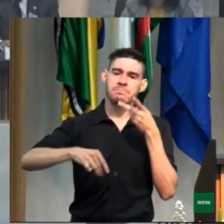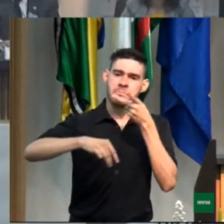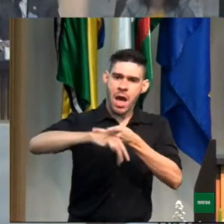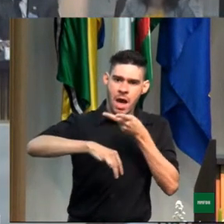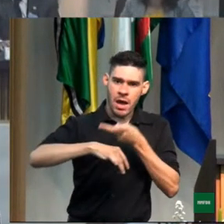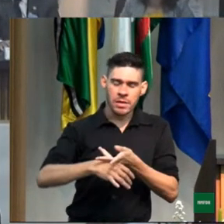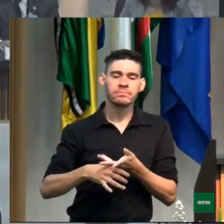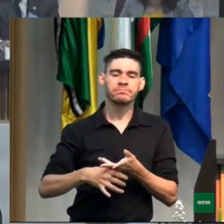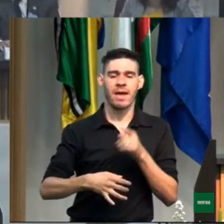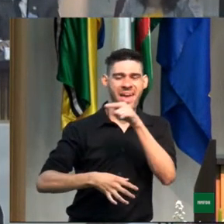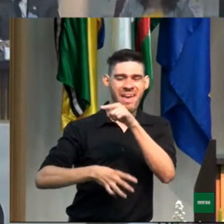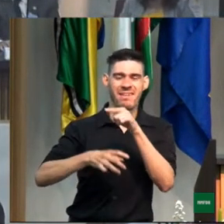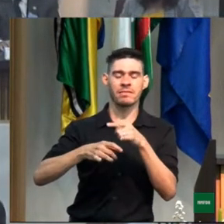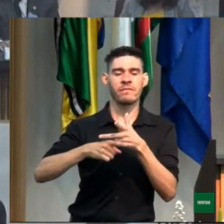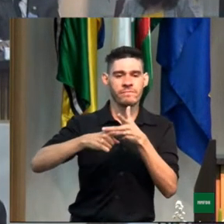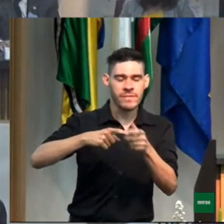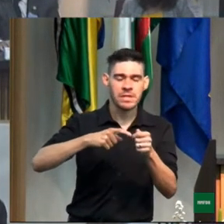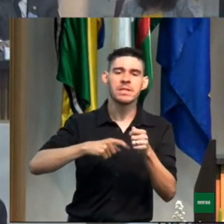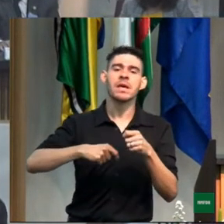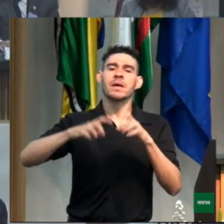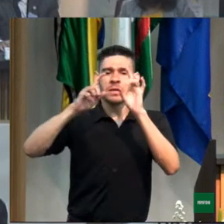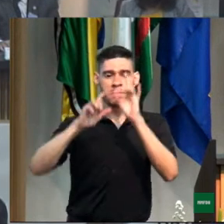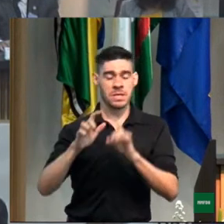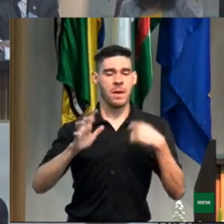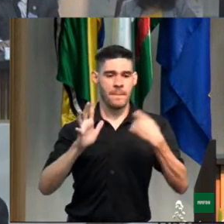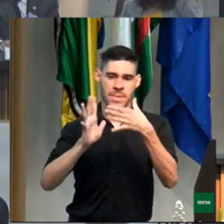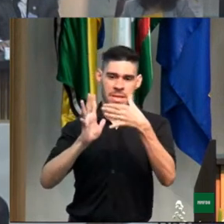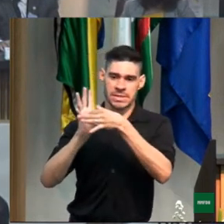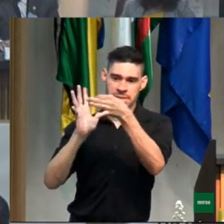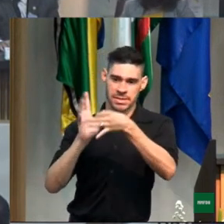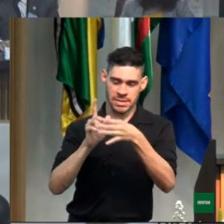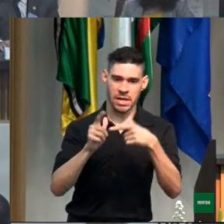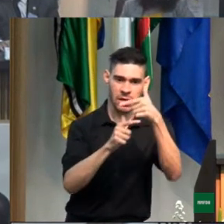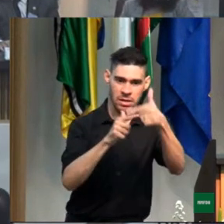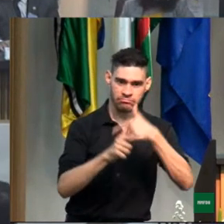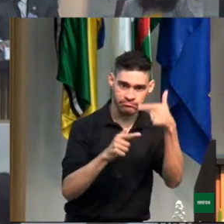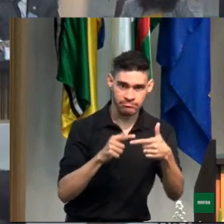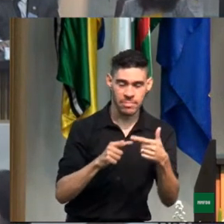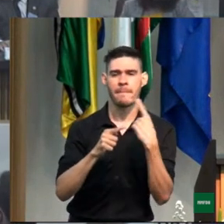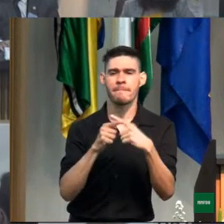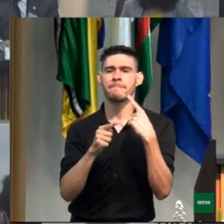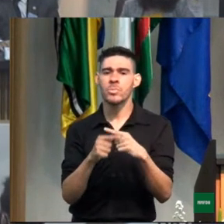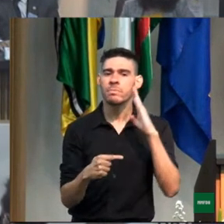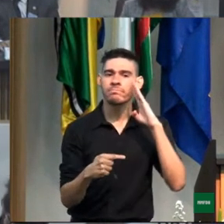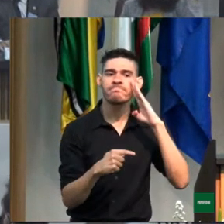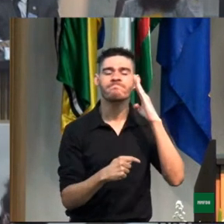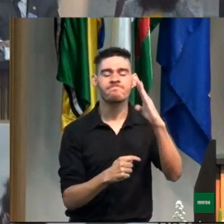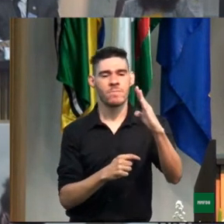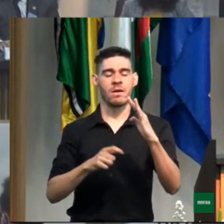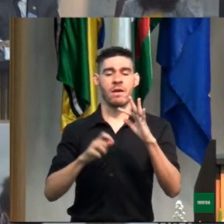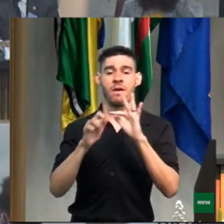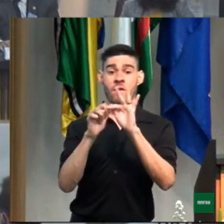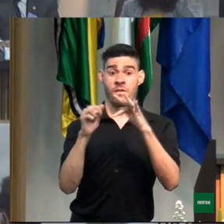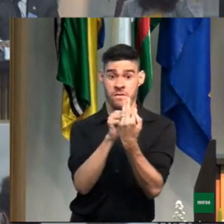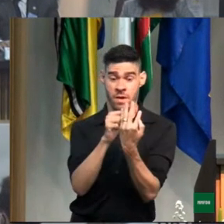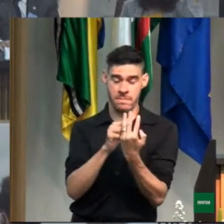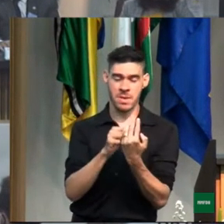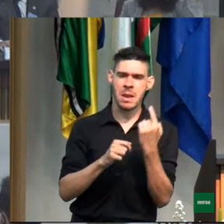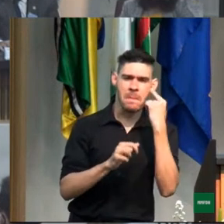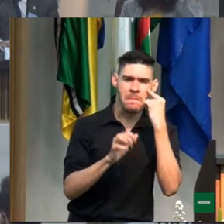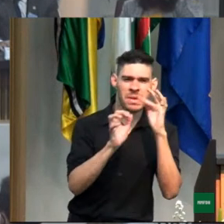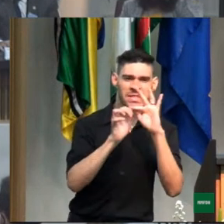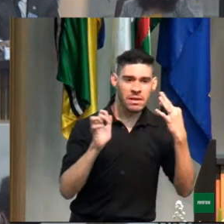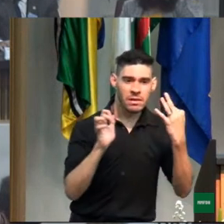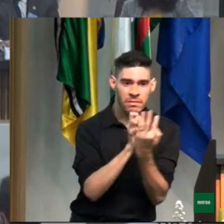que destacar esse trabalho, porque, ao priorizarem a família, ao pensarem na família,